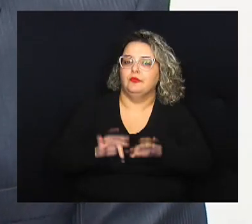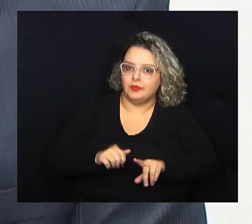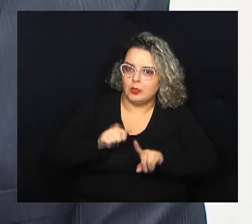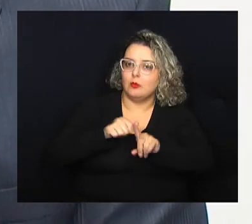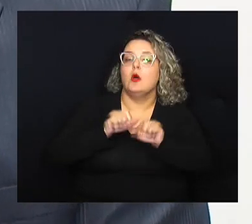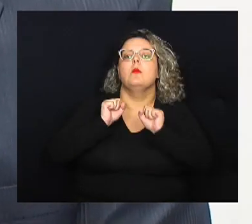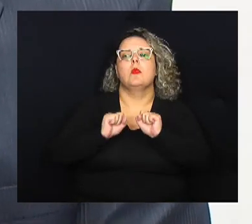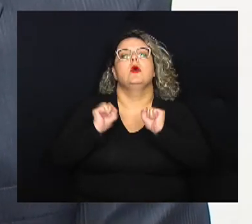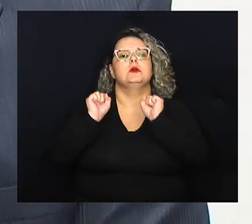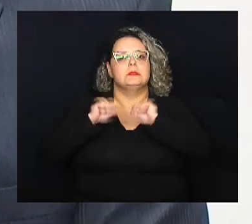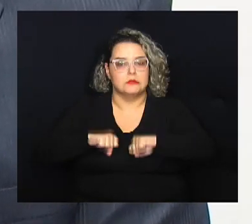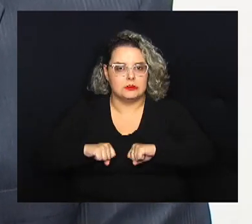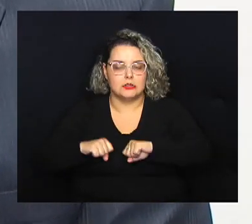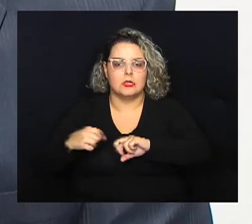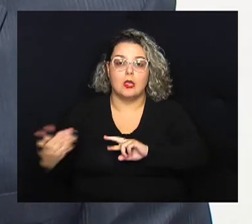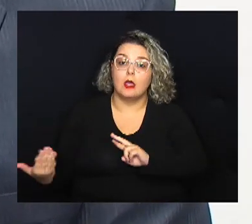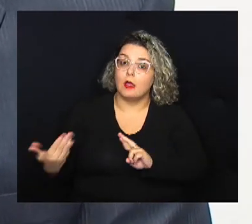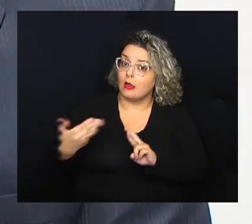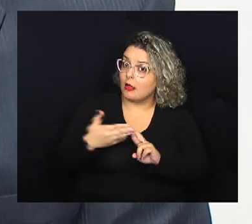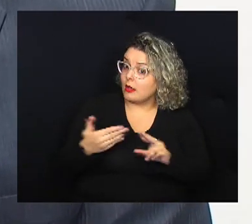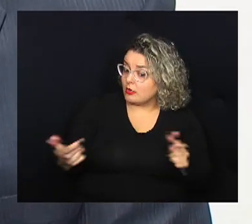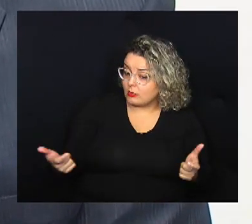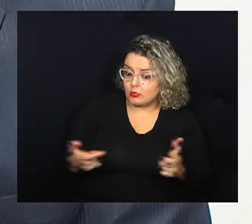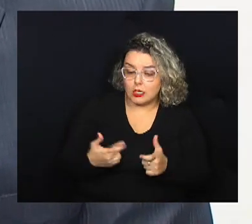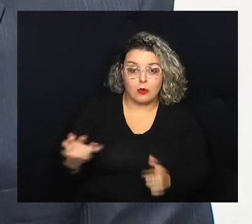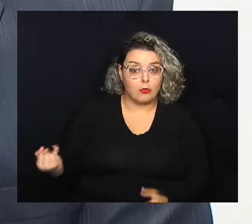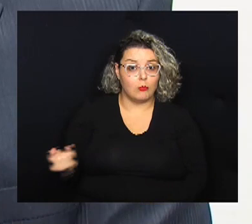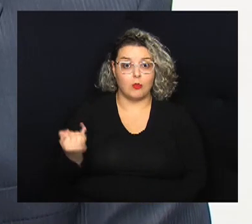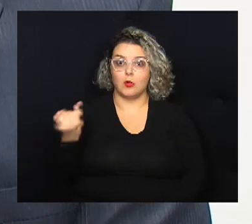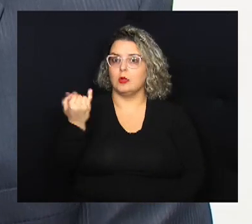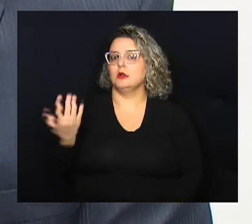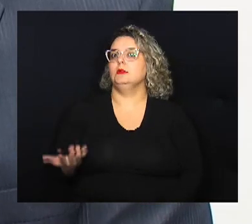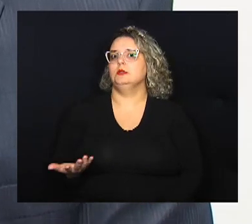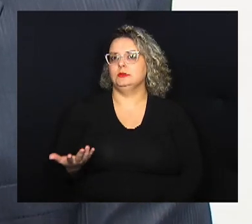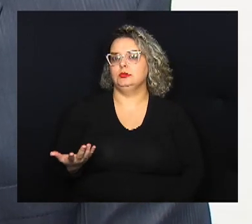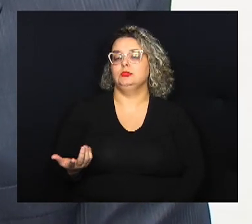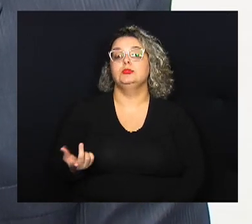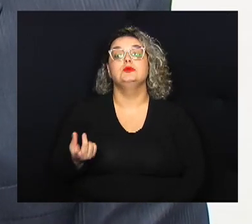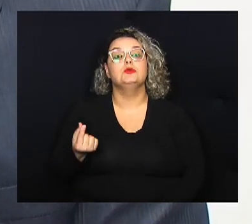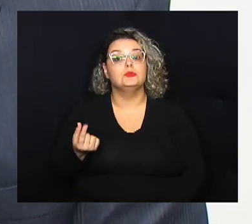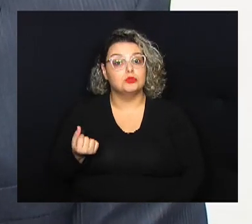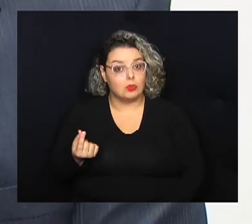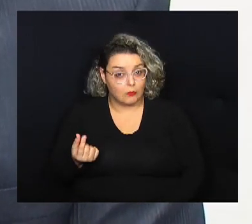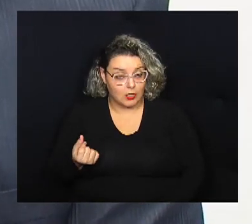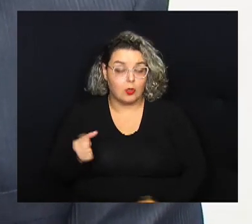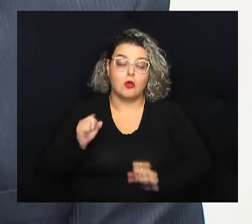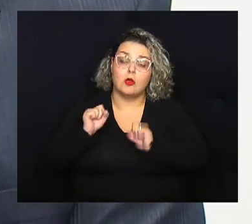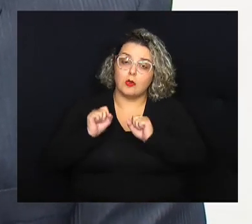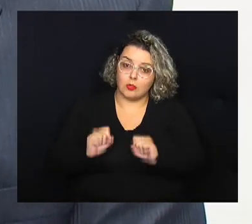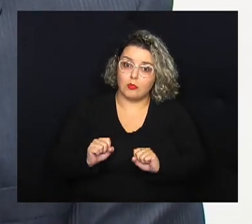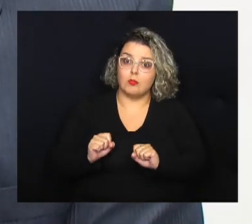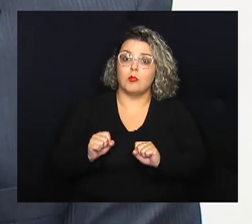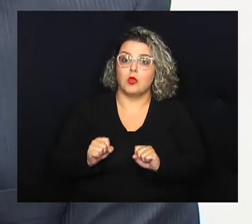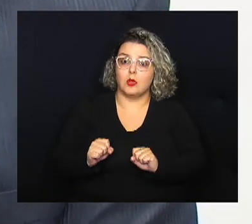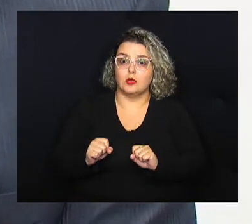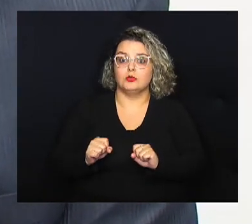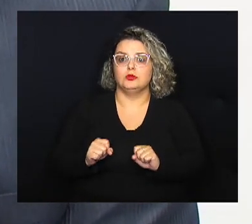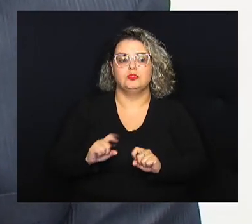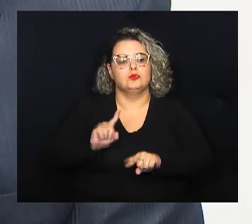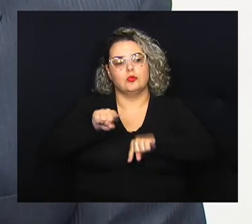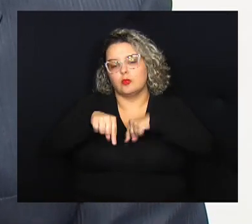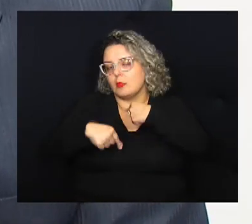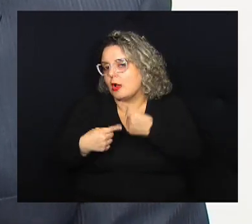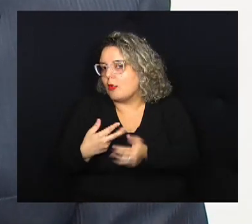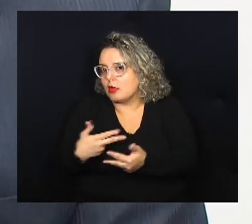sim representar uma redução significativa e um valor que ele pode despender para uma outra